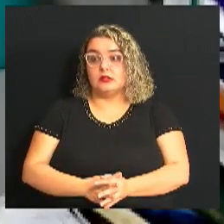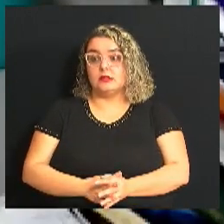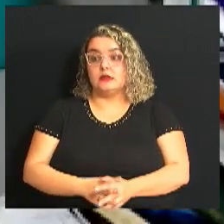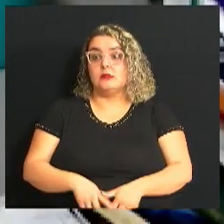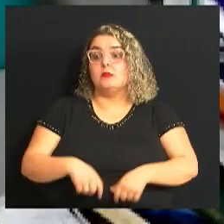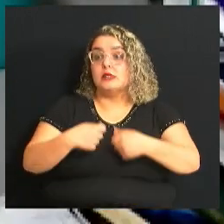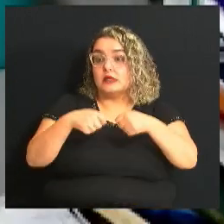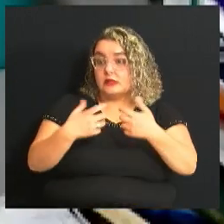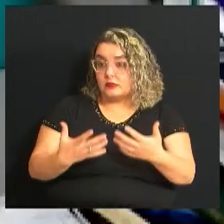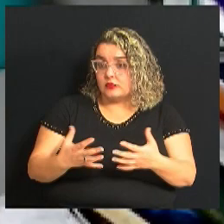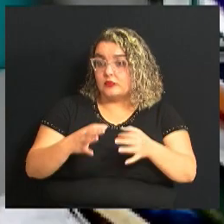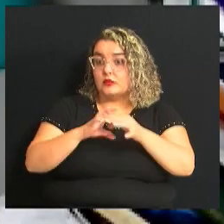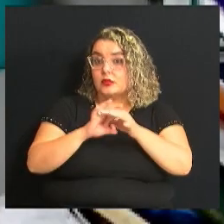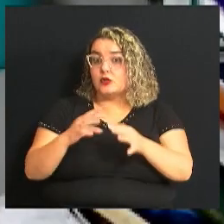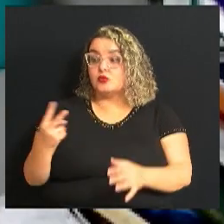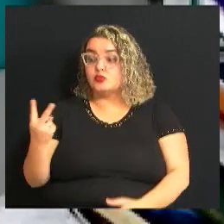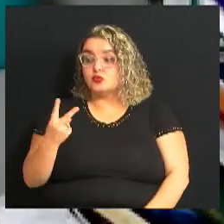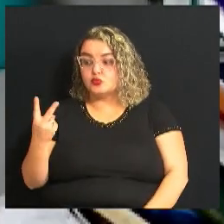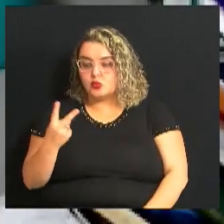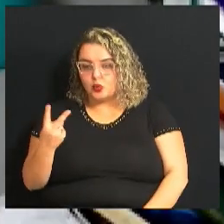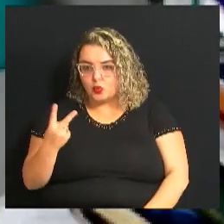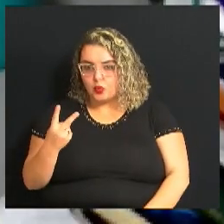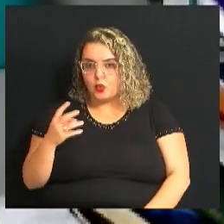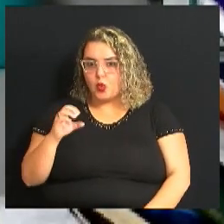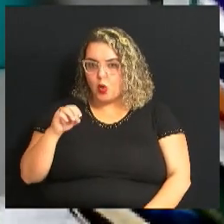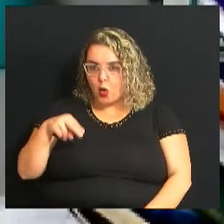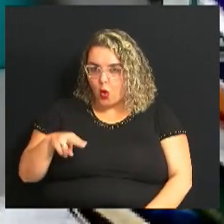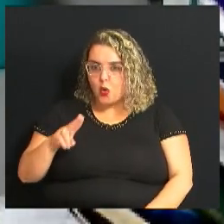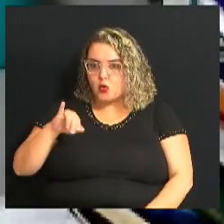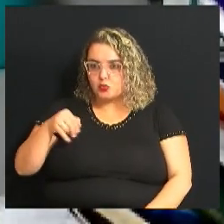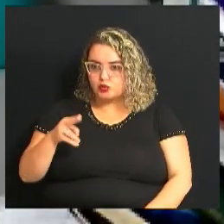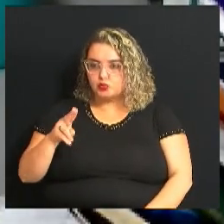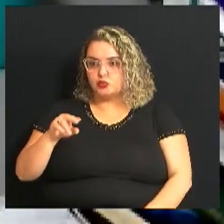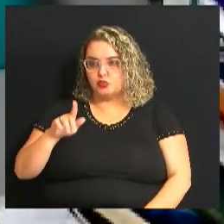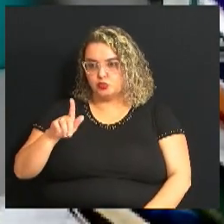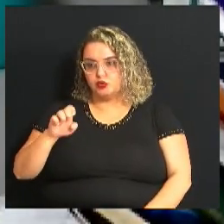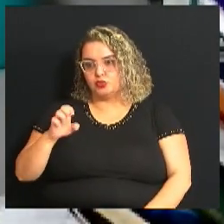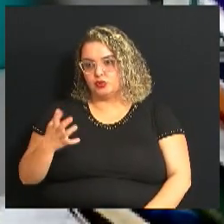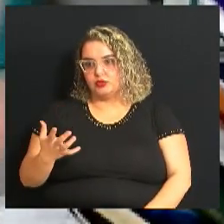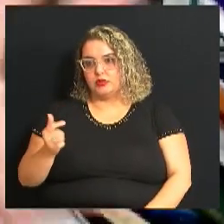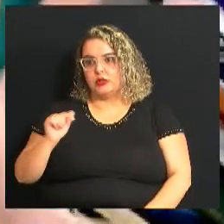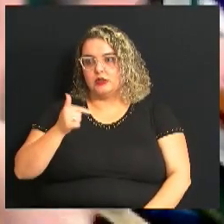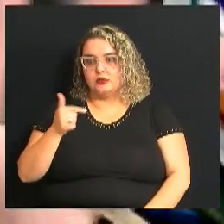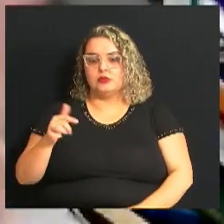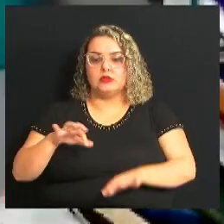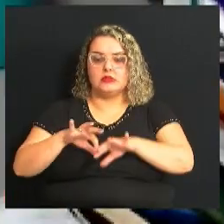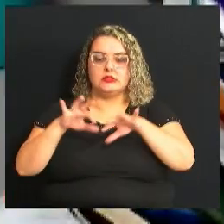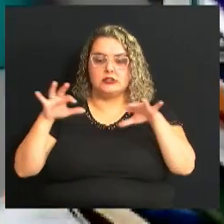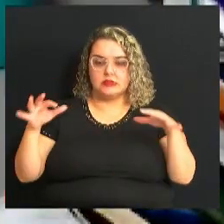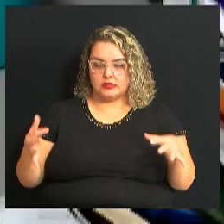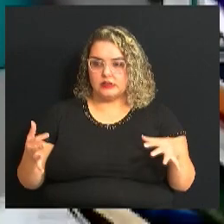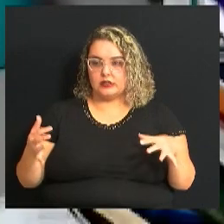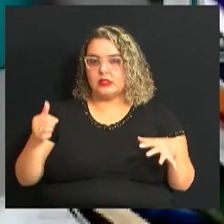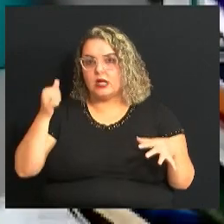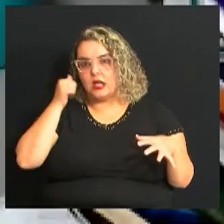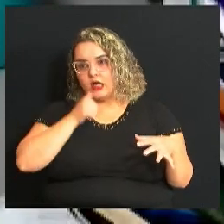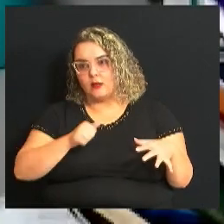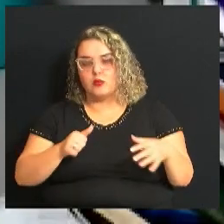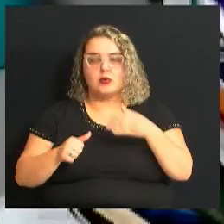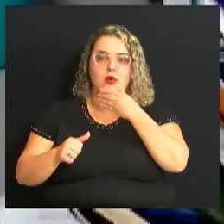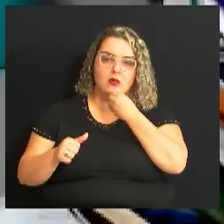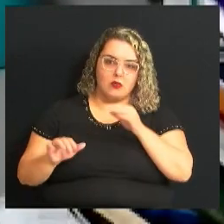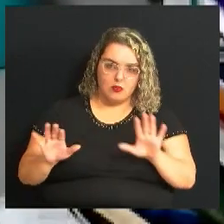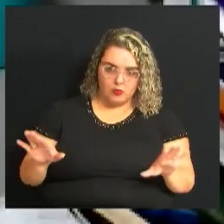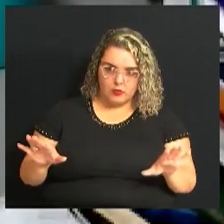a autorização do cônjuge. Então, você não teria ali essa separação com relação a mulher e homem.